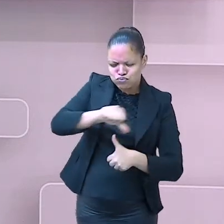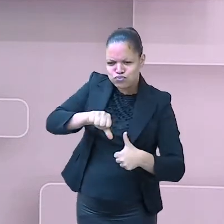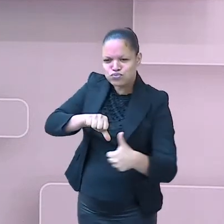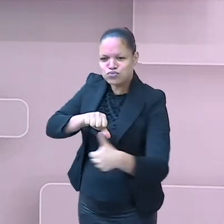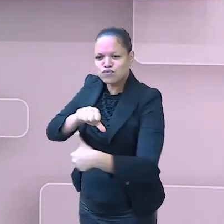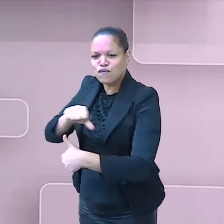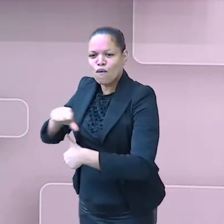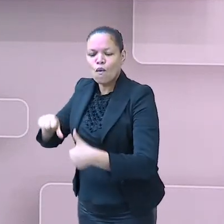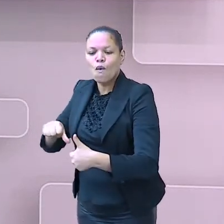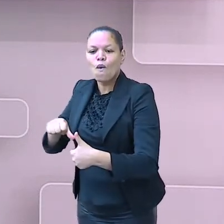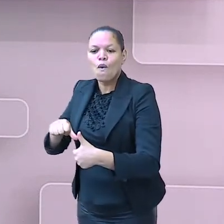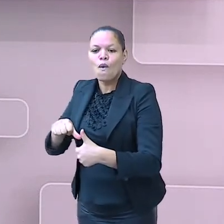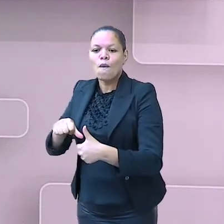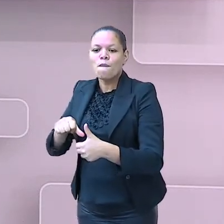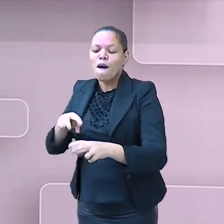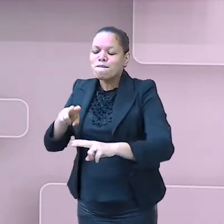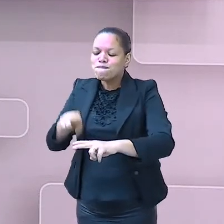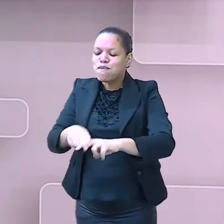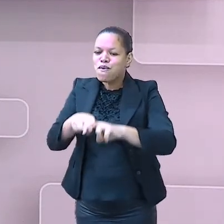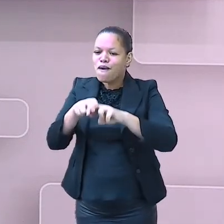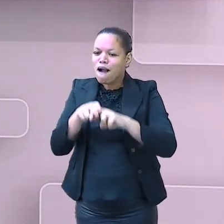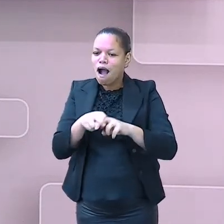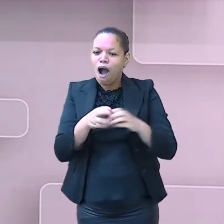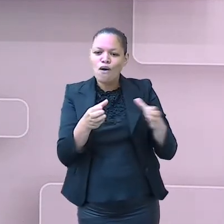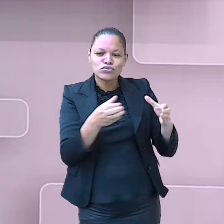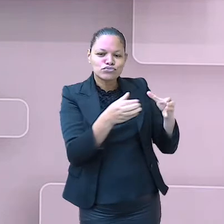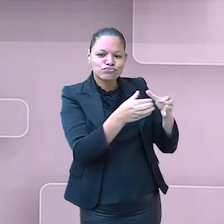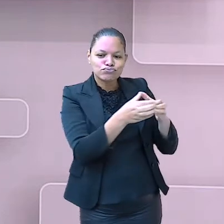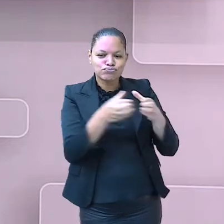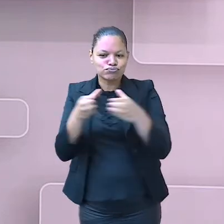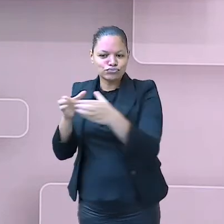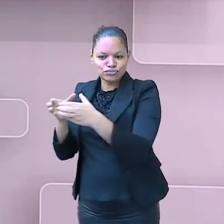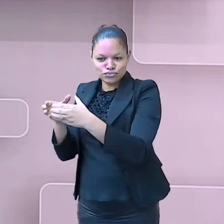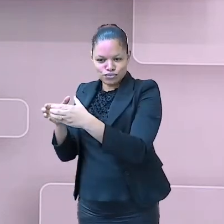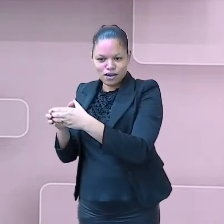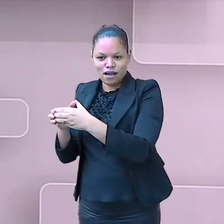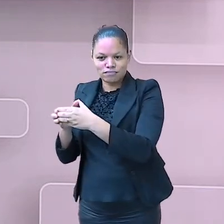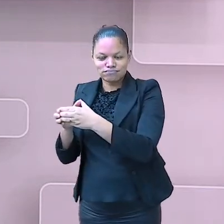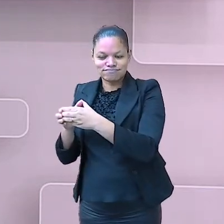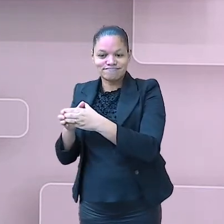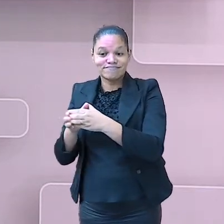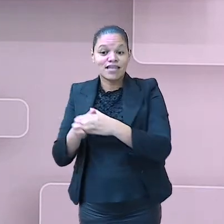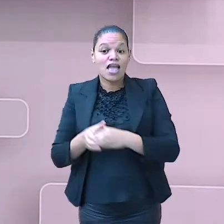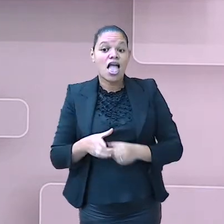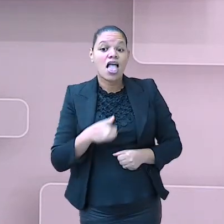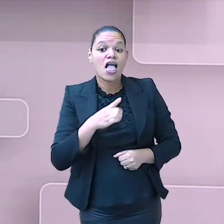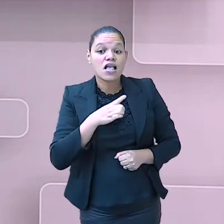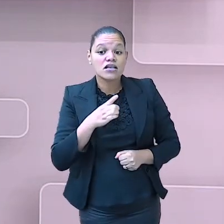Os peixes têm rins e eles excretam amônia.